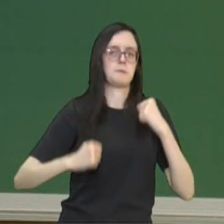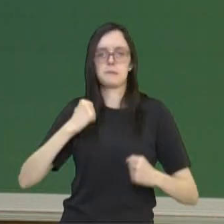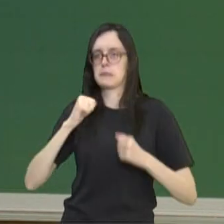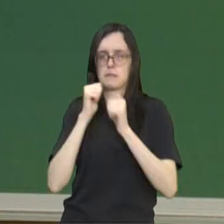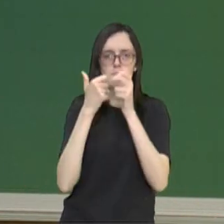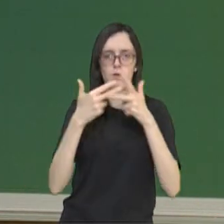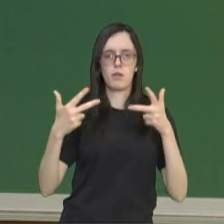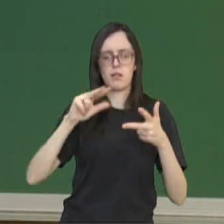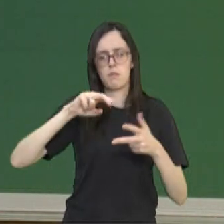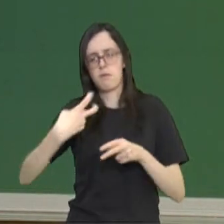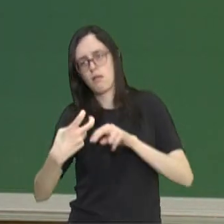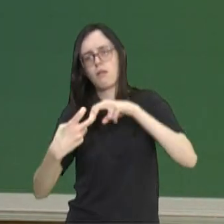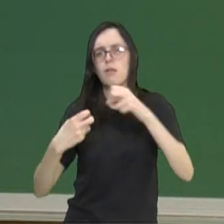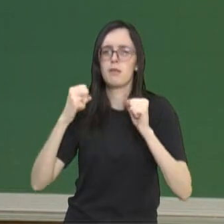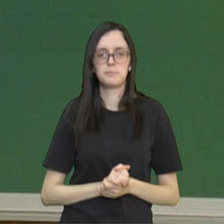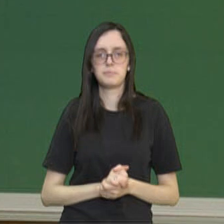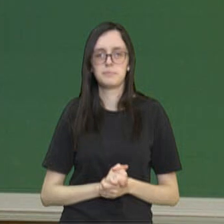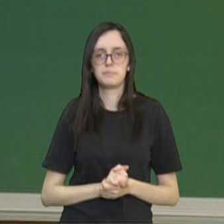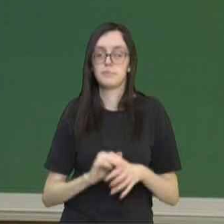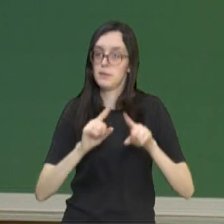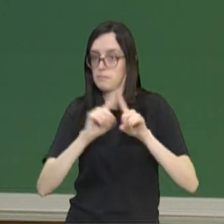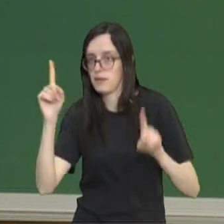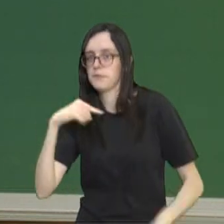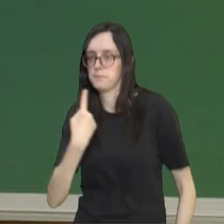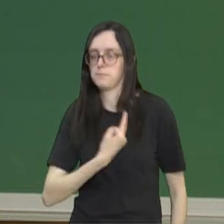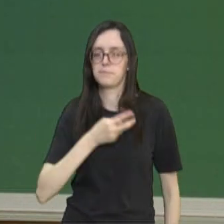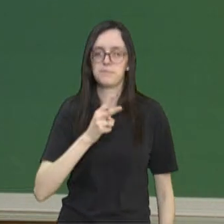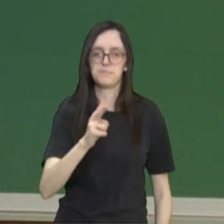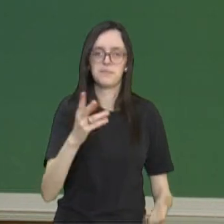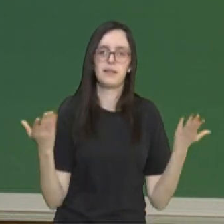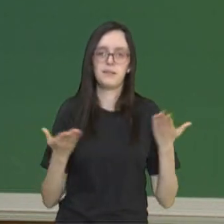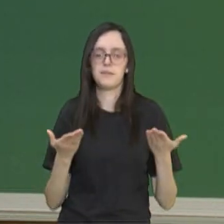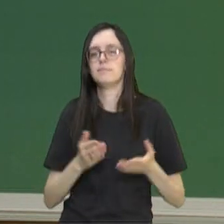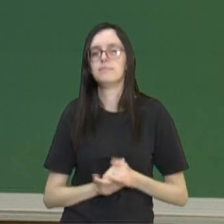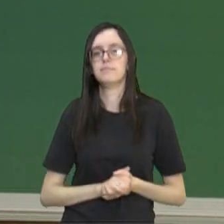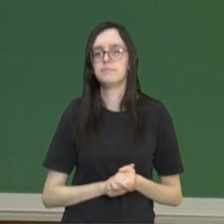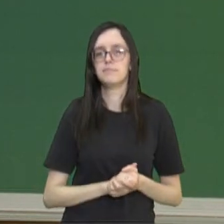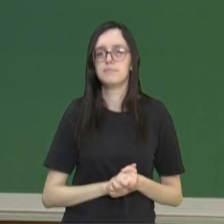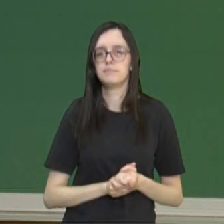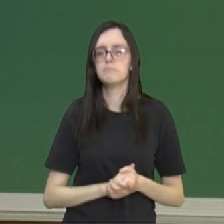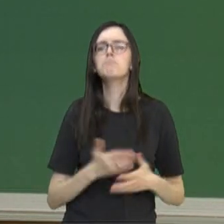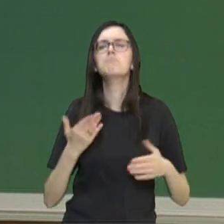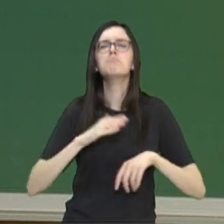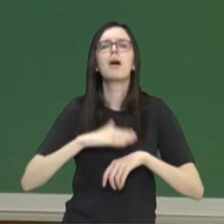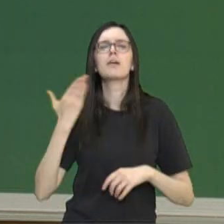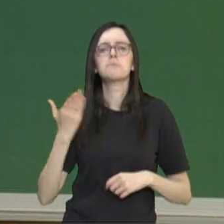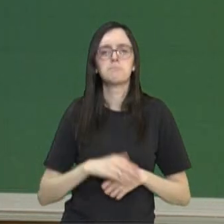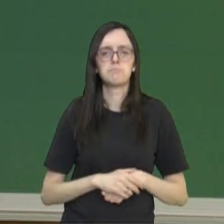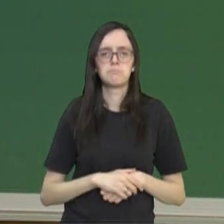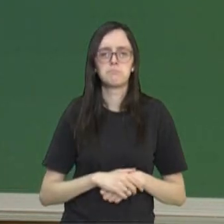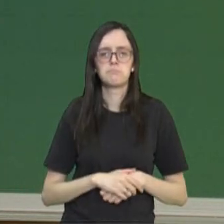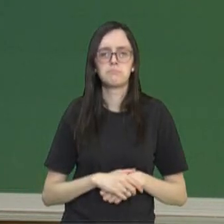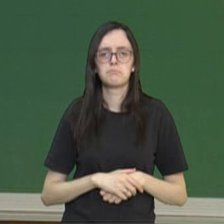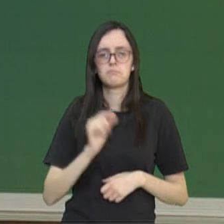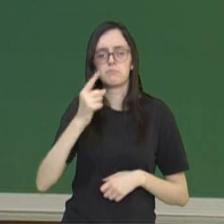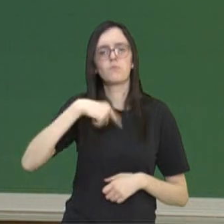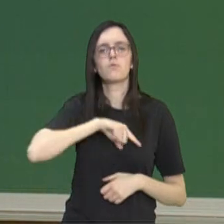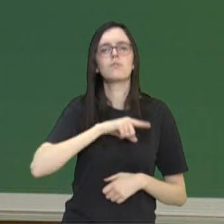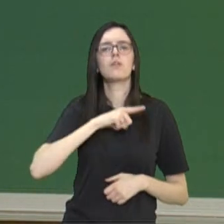né, com o esporte, né? Então, tem toda a questão do treinamento, a questão do treino precoce, né? Porque